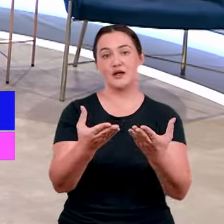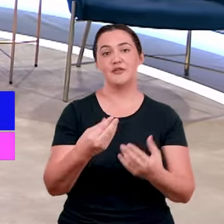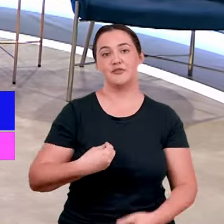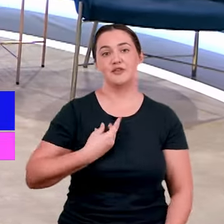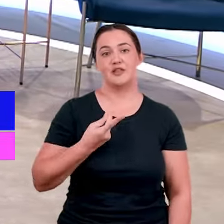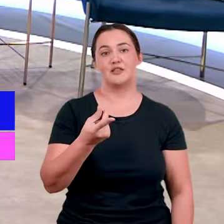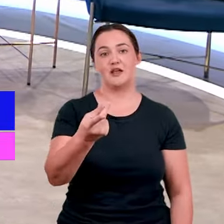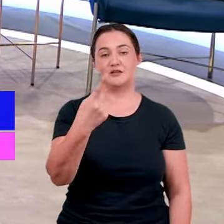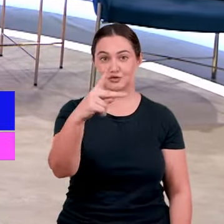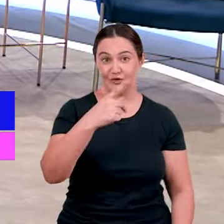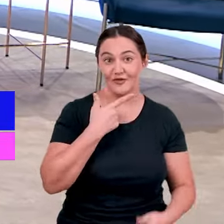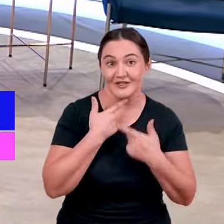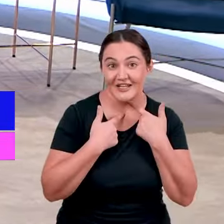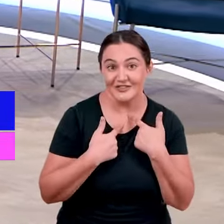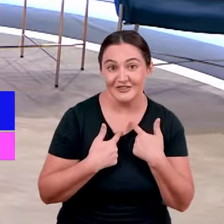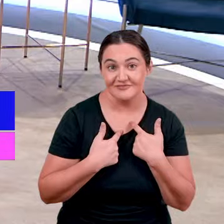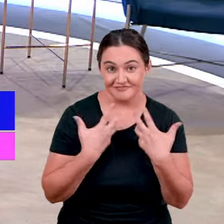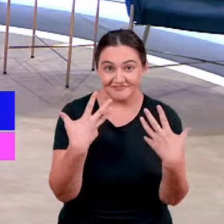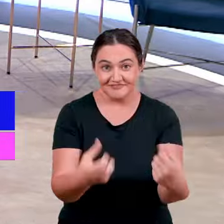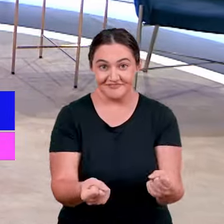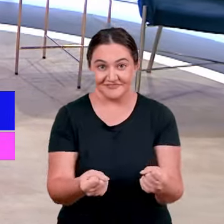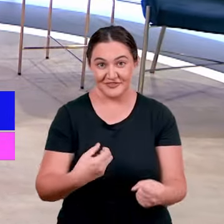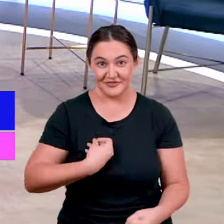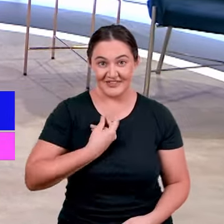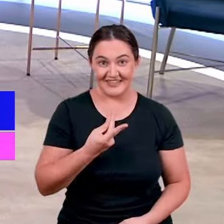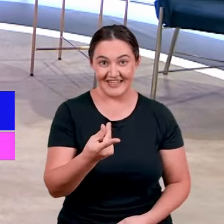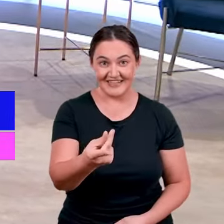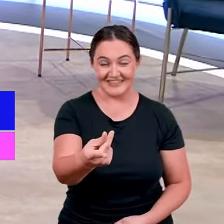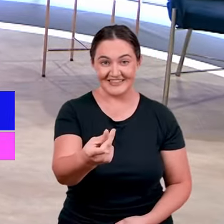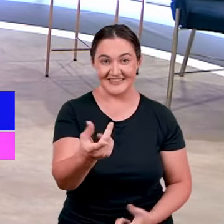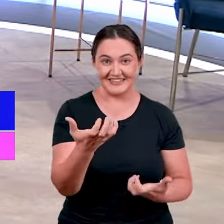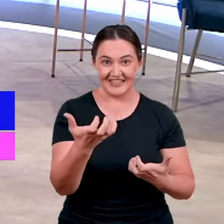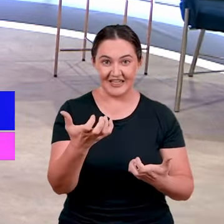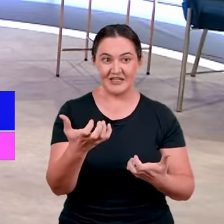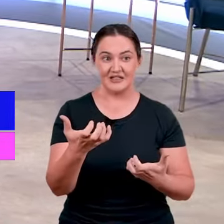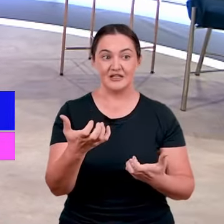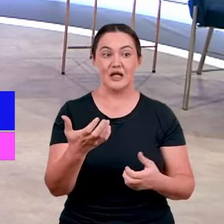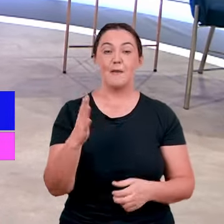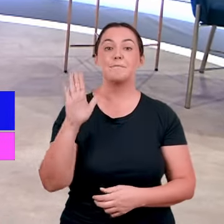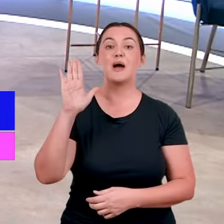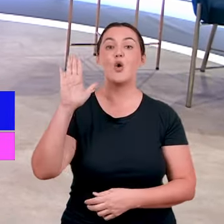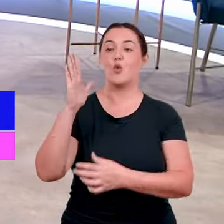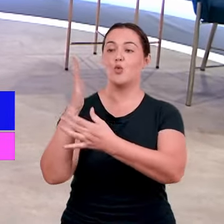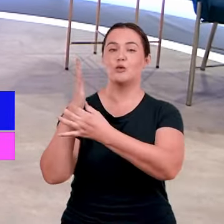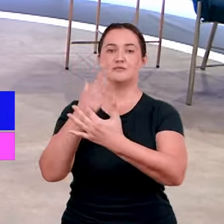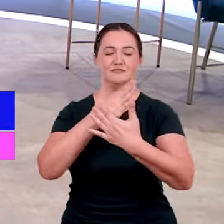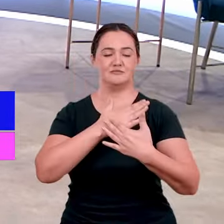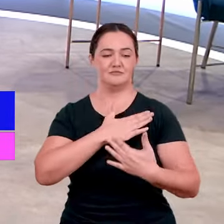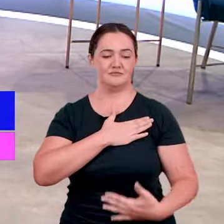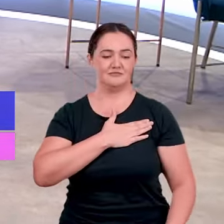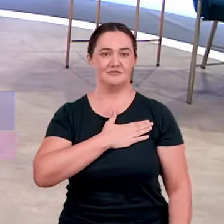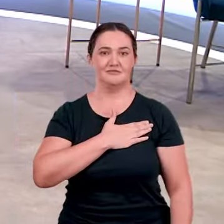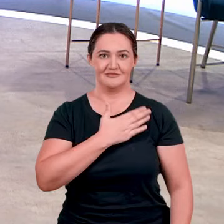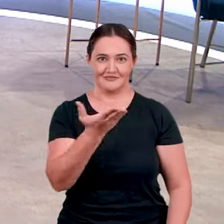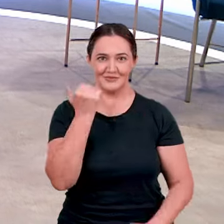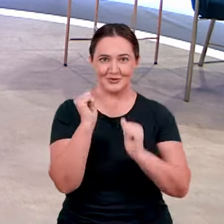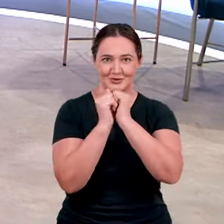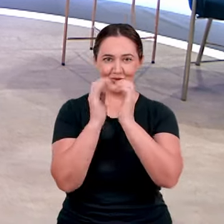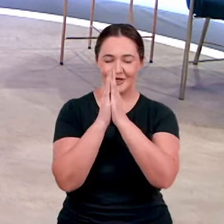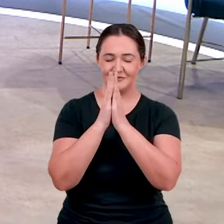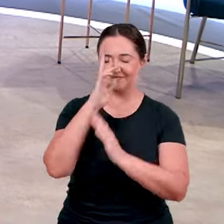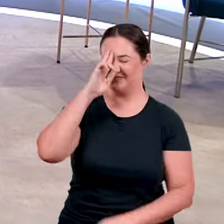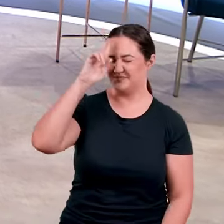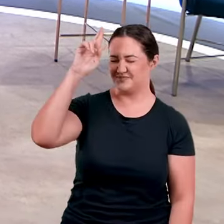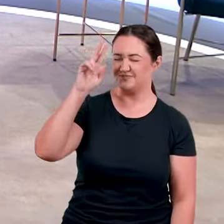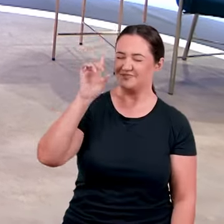vida eterna. É o seu desejo receber a vida eterna? Se é o seu desejo, pega a sua mão assim, ó, e coloca no coração, e vamos orar